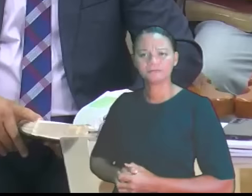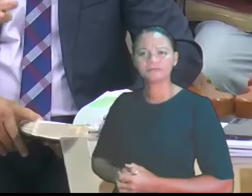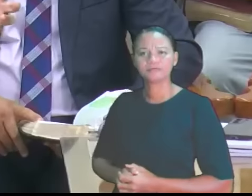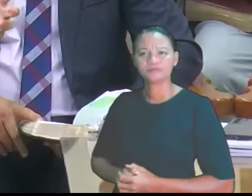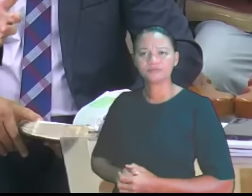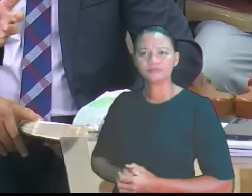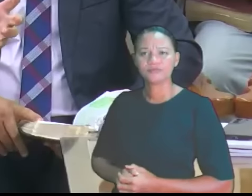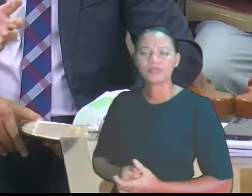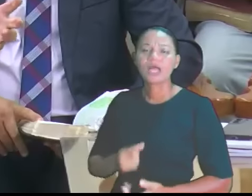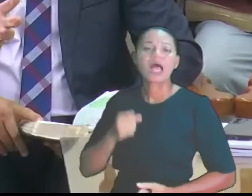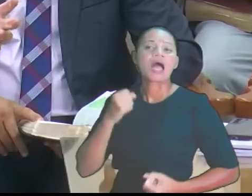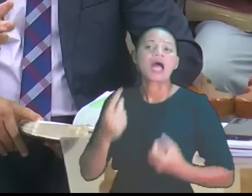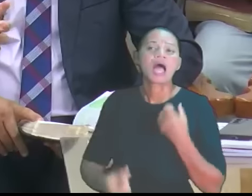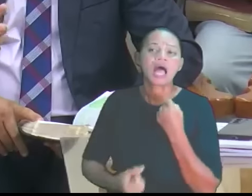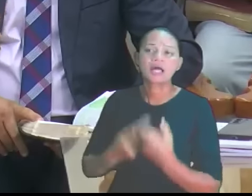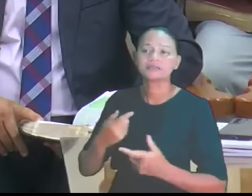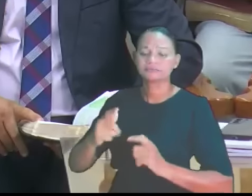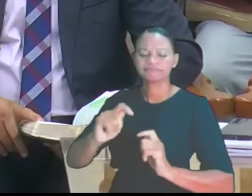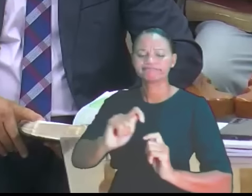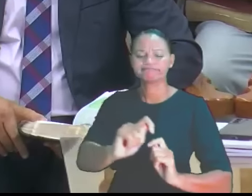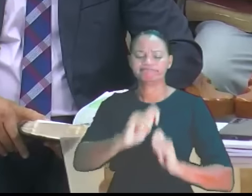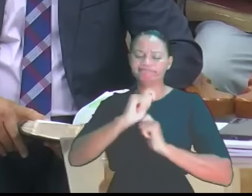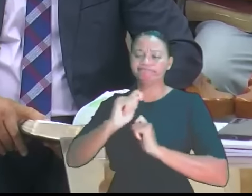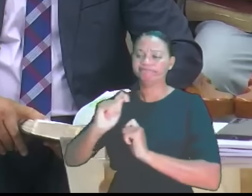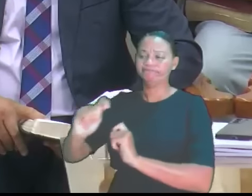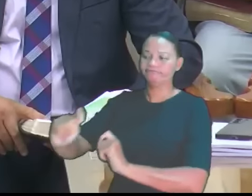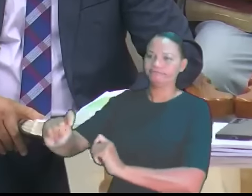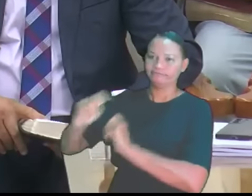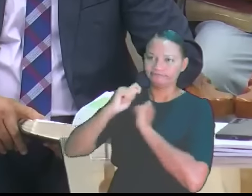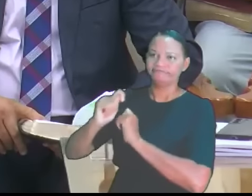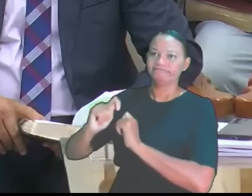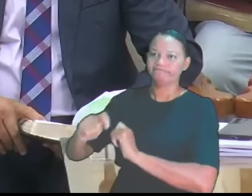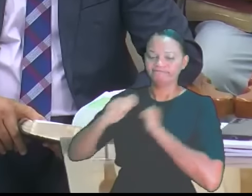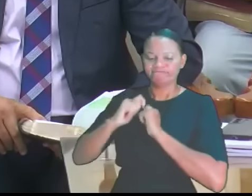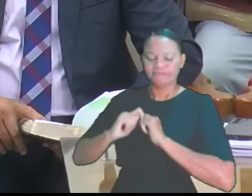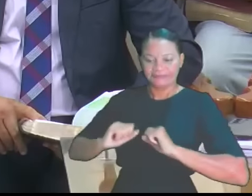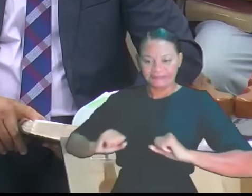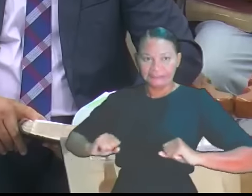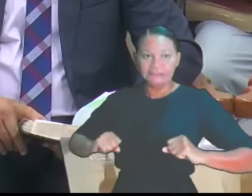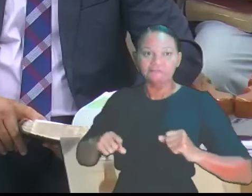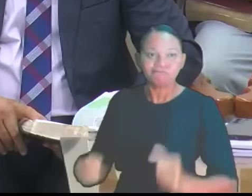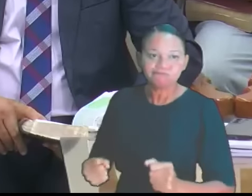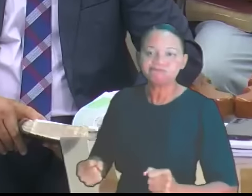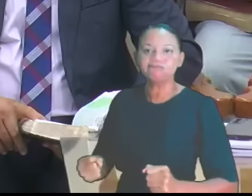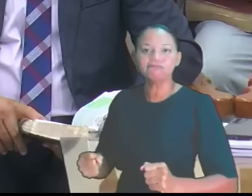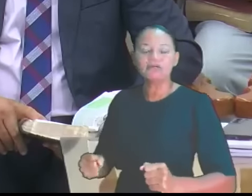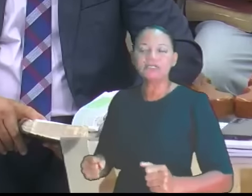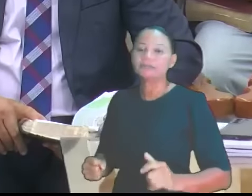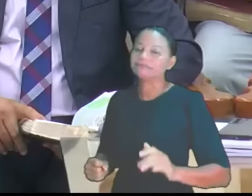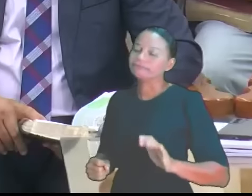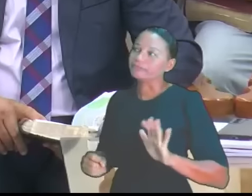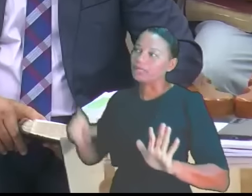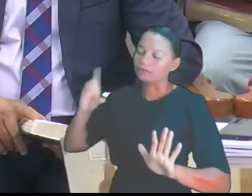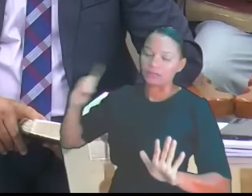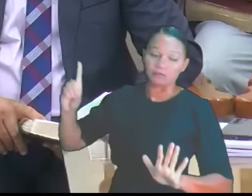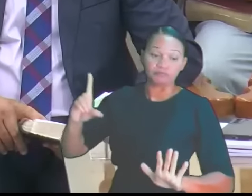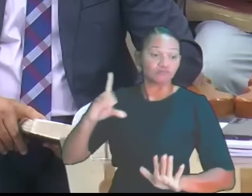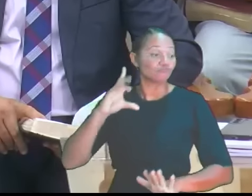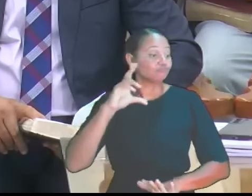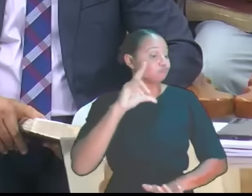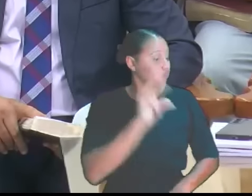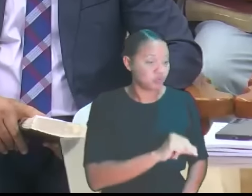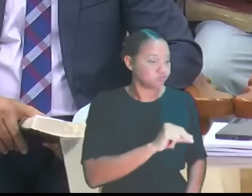Às vezes nós somos tentados a usar o braço da carne, o recurso que temos, mas Deus disse: ó, psiu,